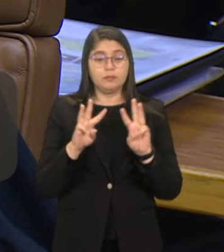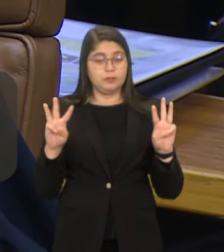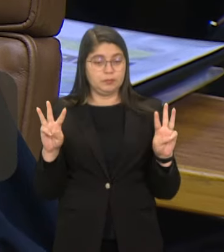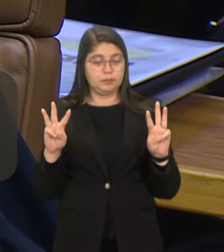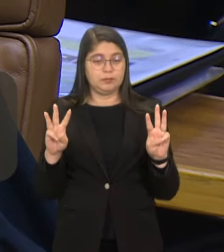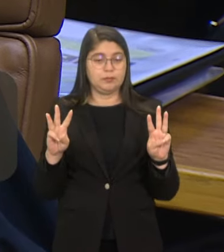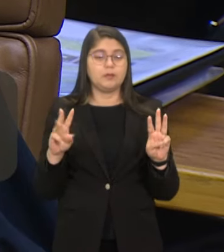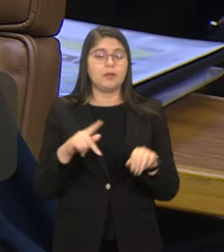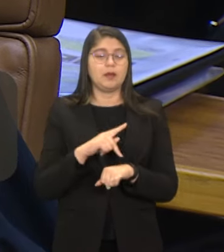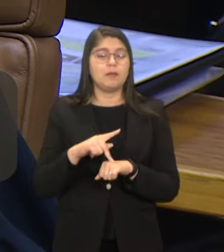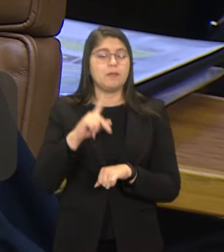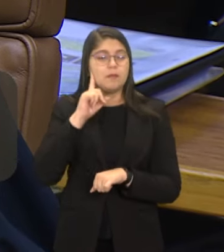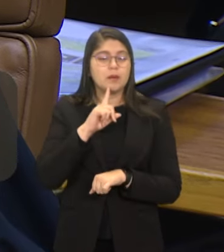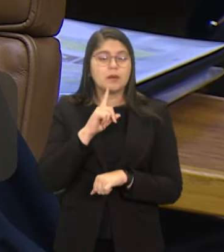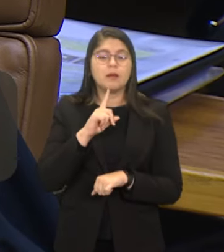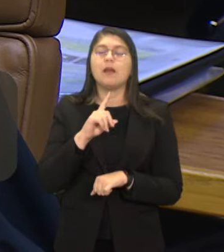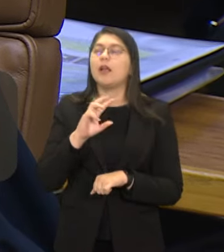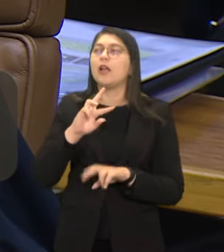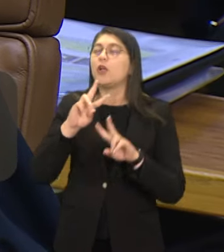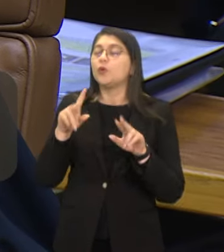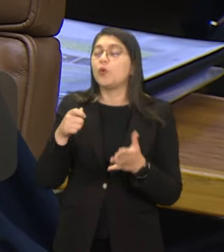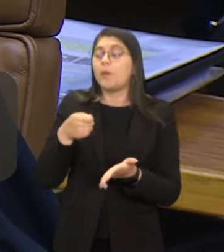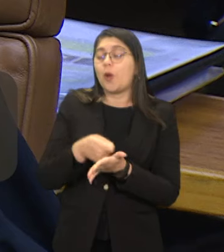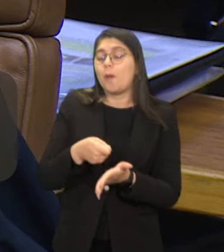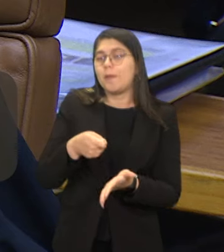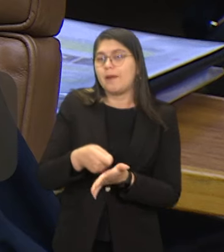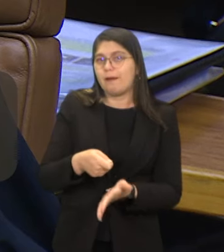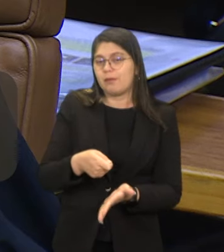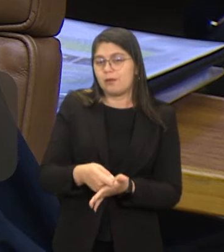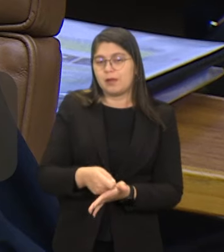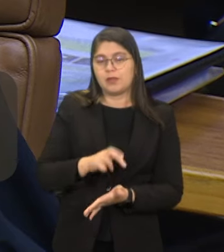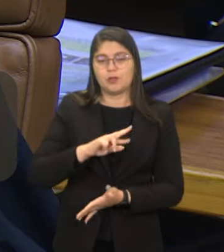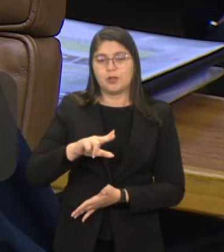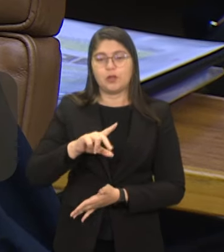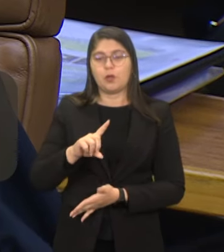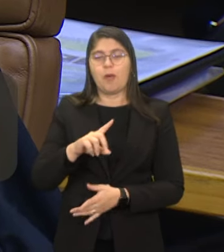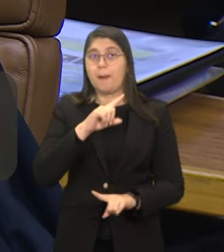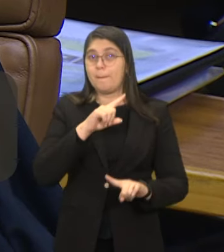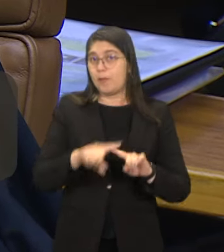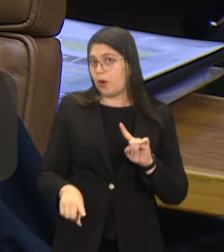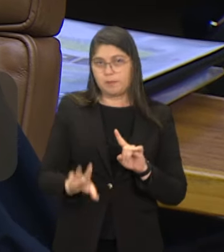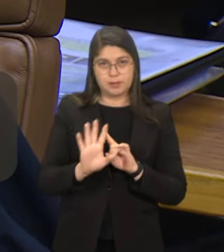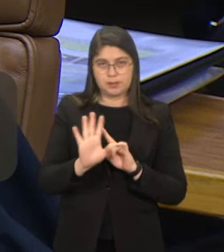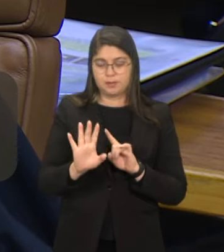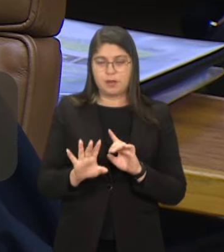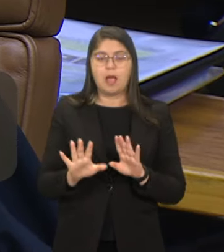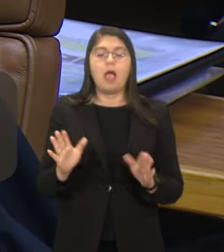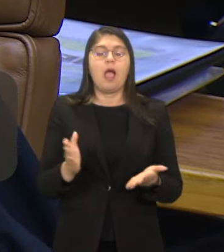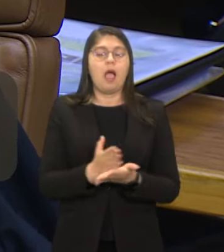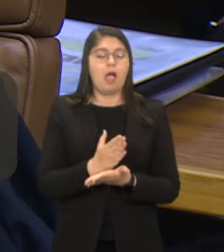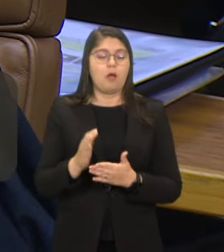a obrigatoriedade. Eu me reporto mais à obrigatoriedade e não à vedação. Algumas, de fato, foram suspensas. Algumas conseguiram